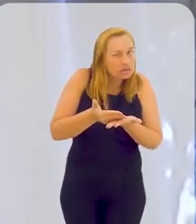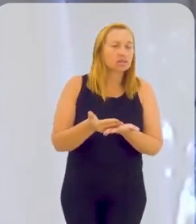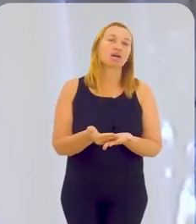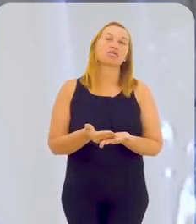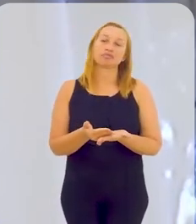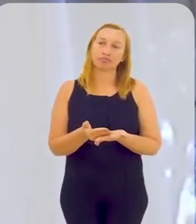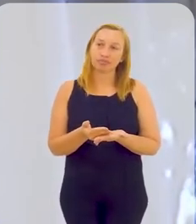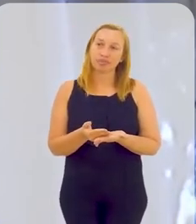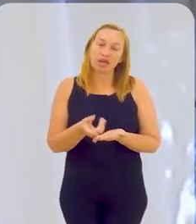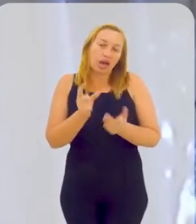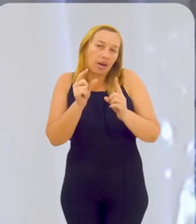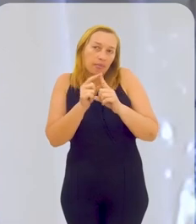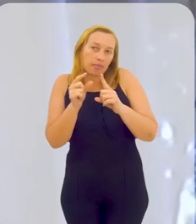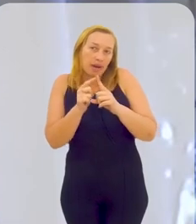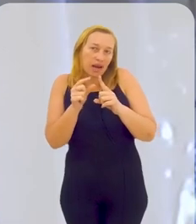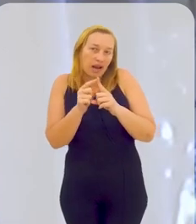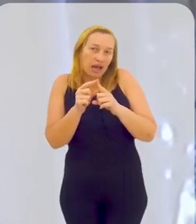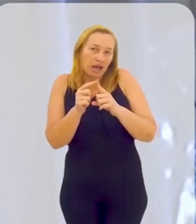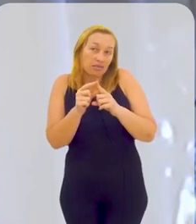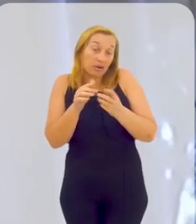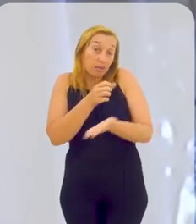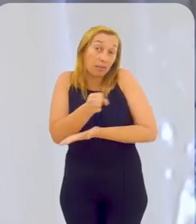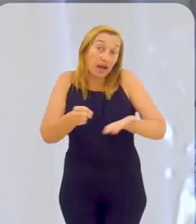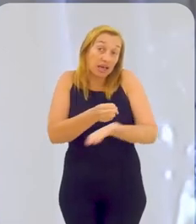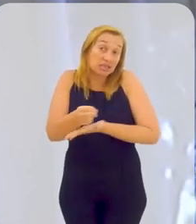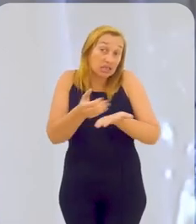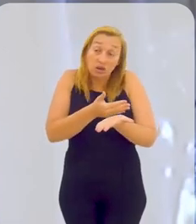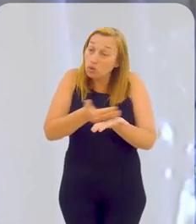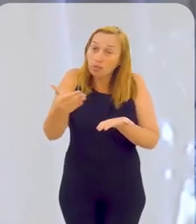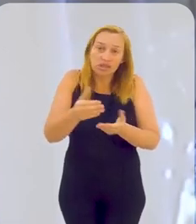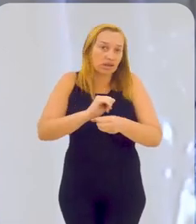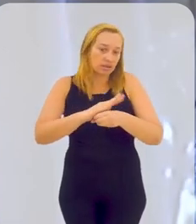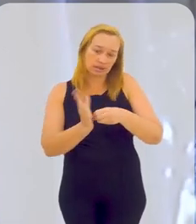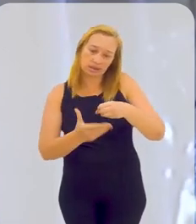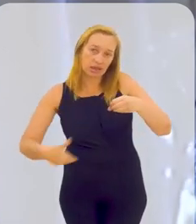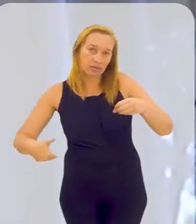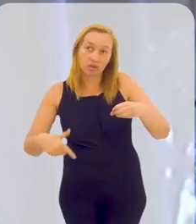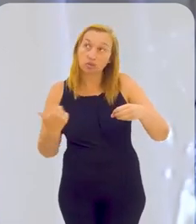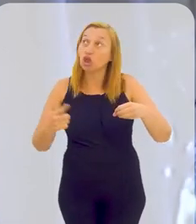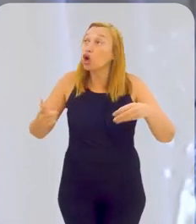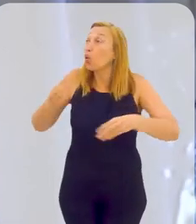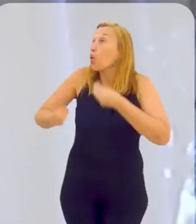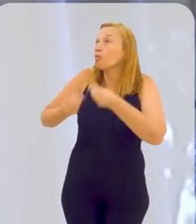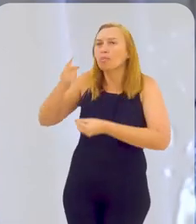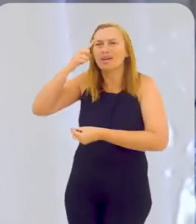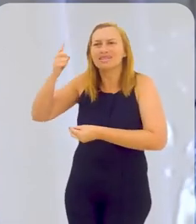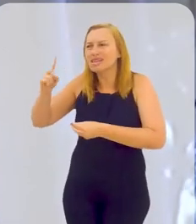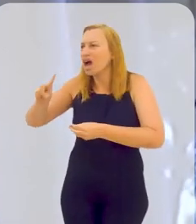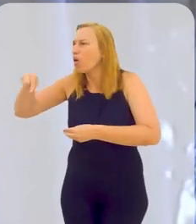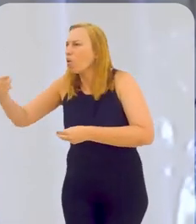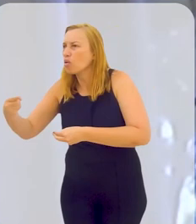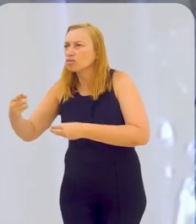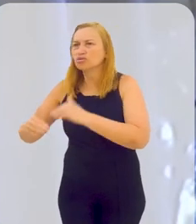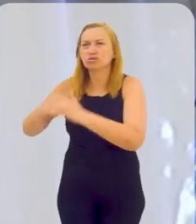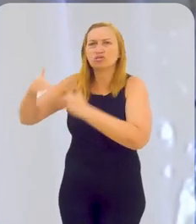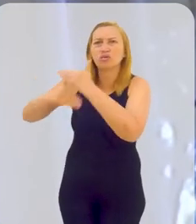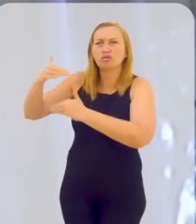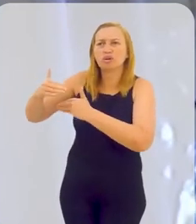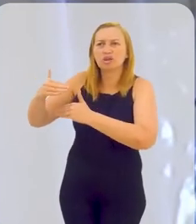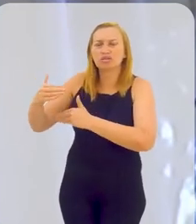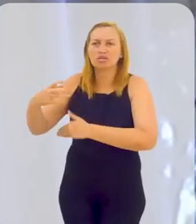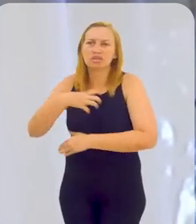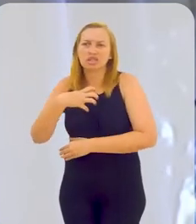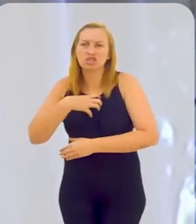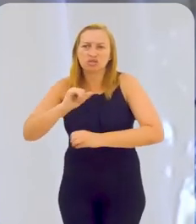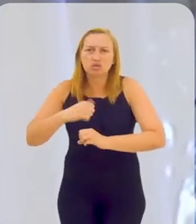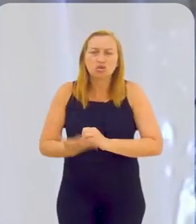assim, a palavra traz, né? É básico, tem que começar pelo saneamento, porque não tem como pensar em qualquer tipo de